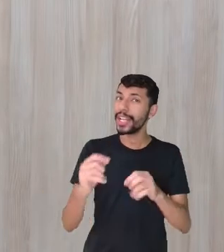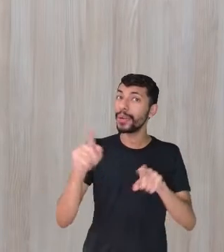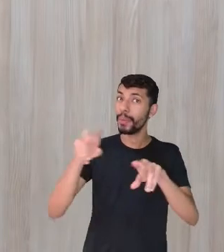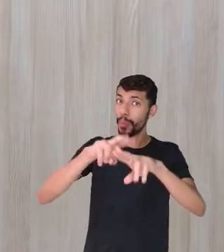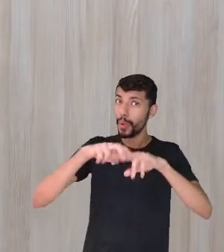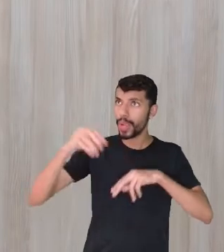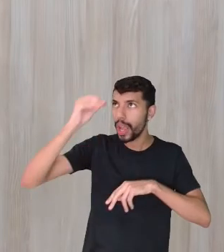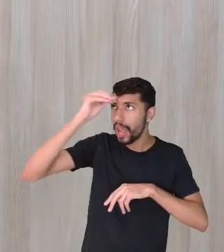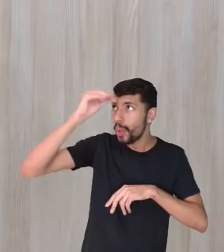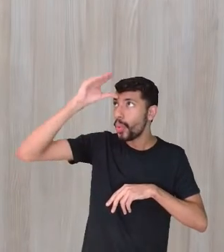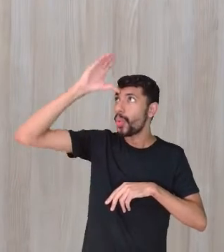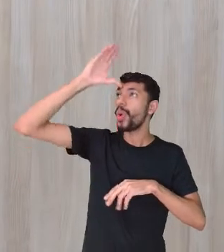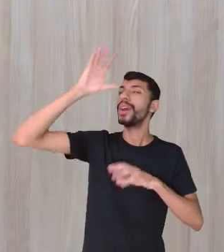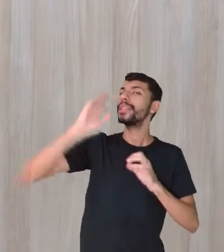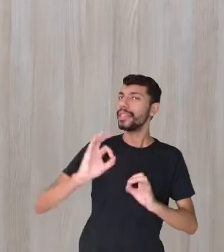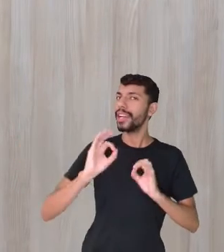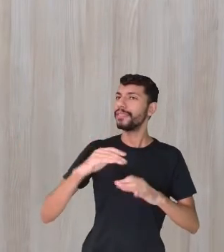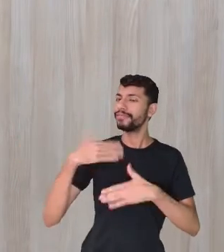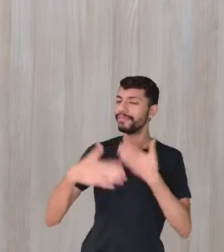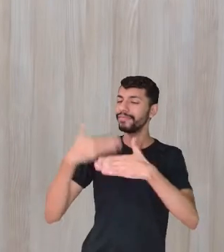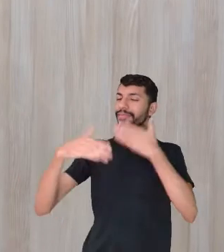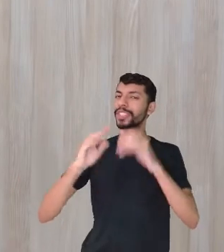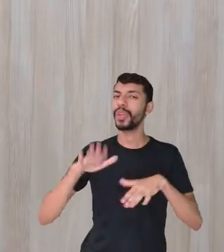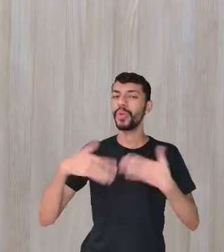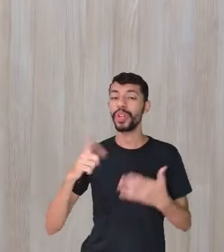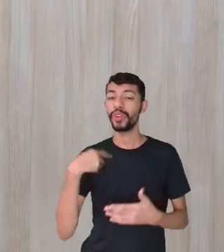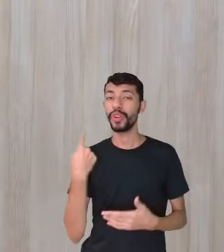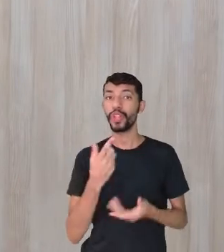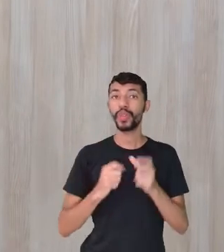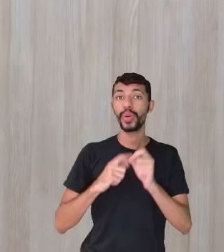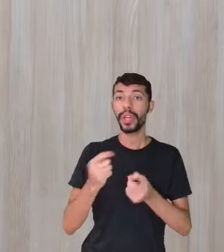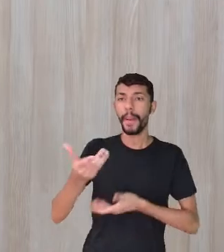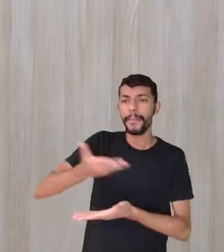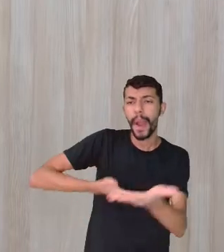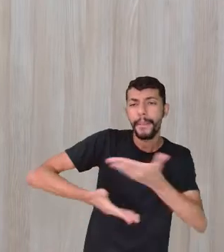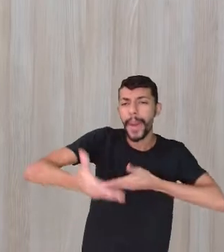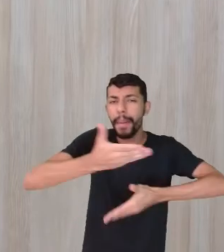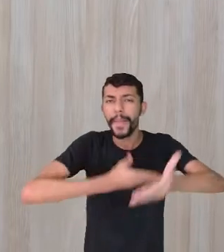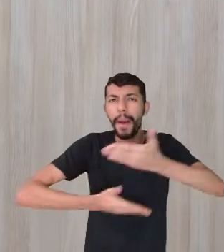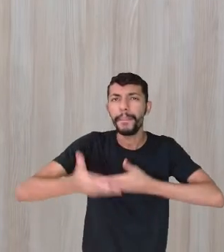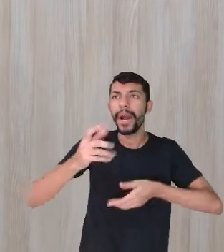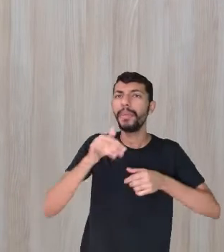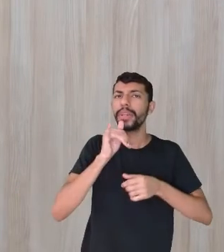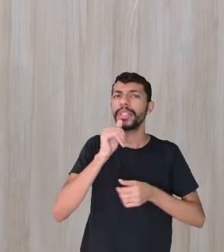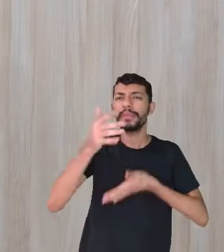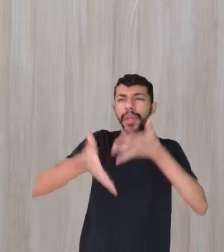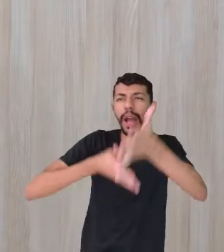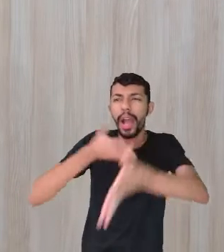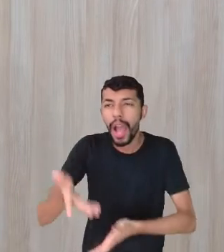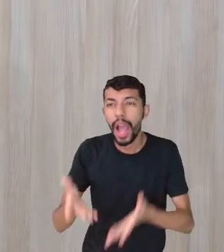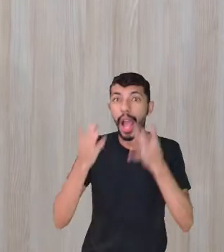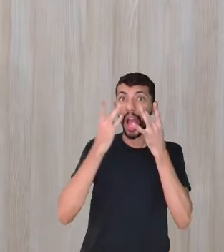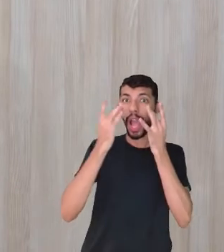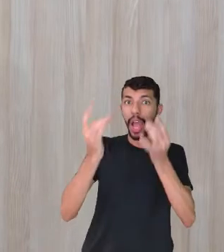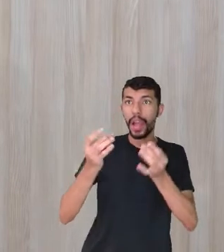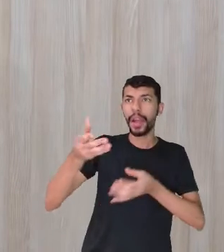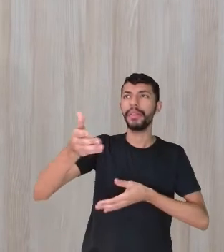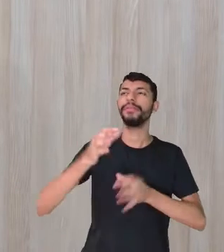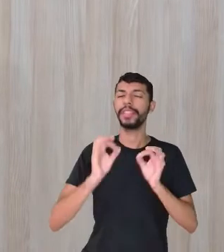tá? Quando estamos assim, interagindo com o outro, falando, ouvindo, há sim crescimento.